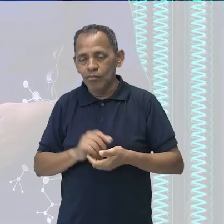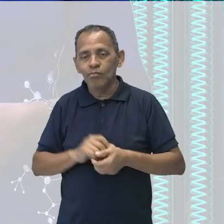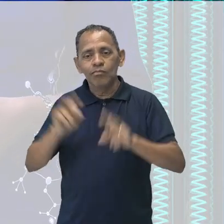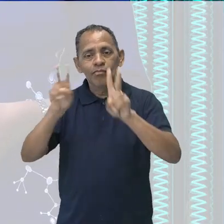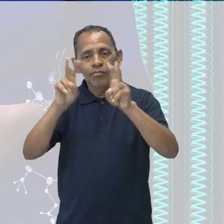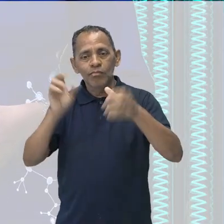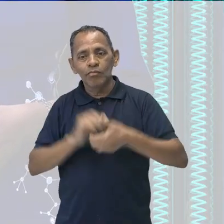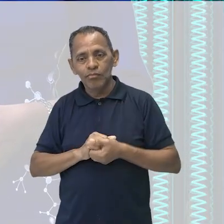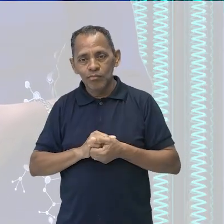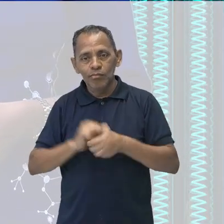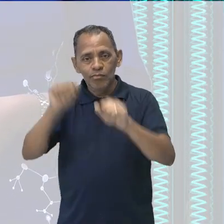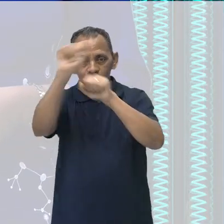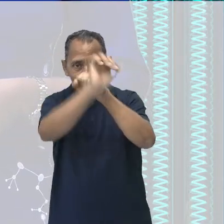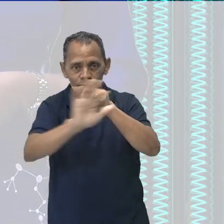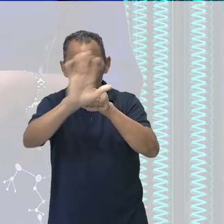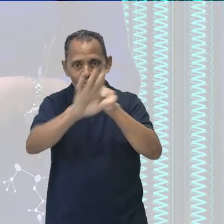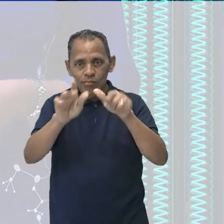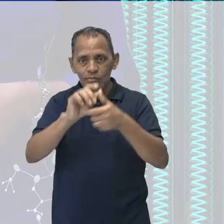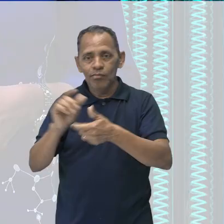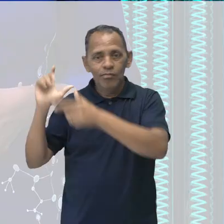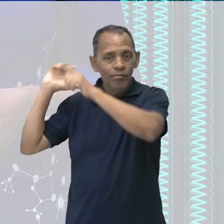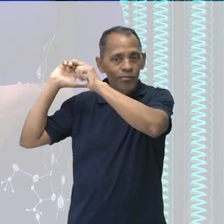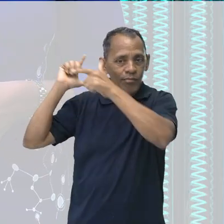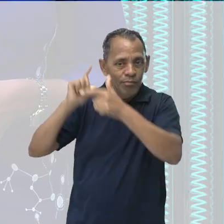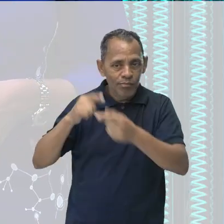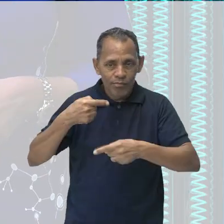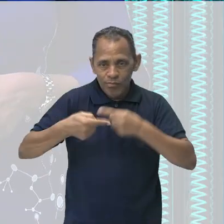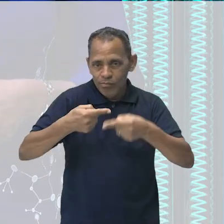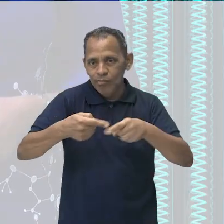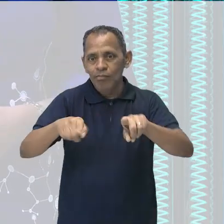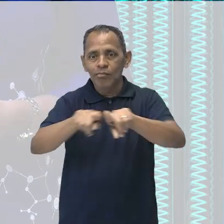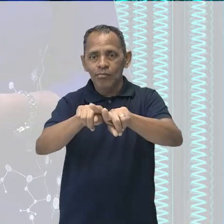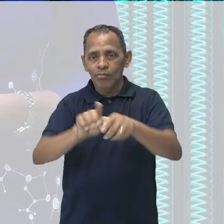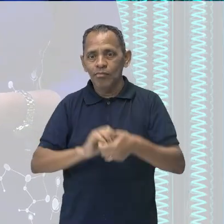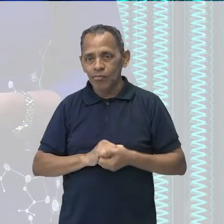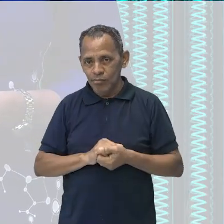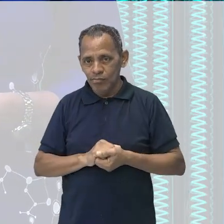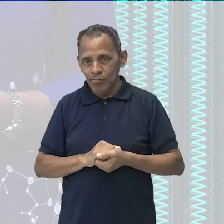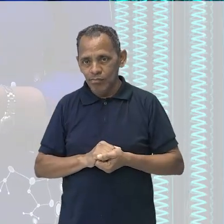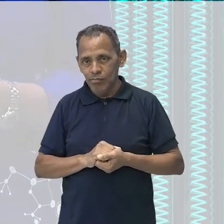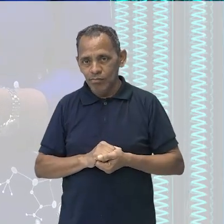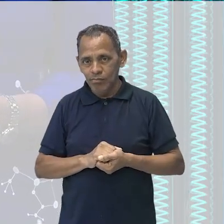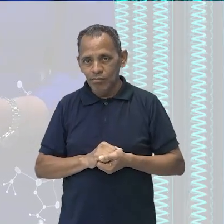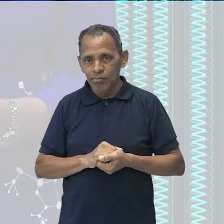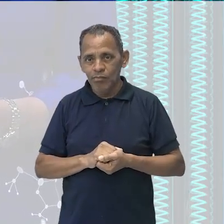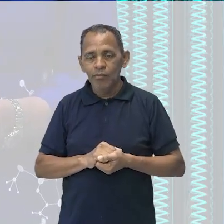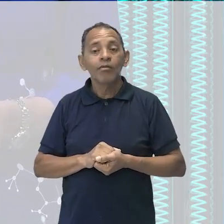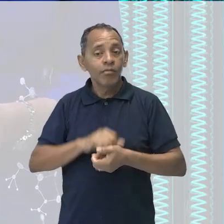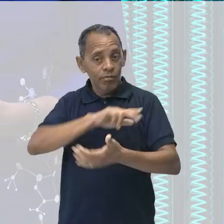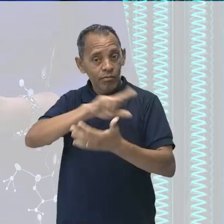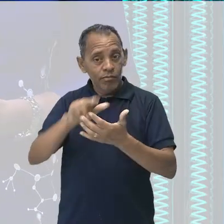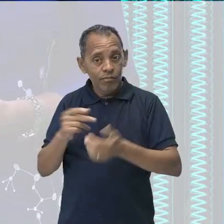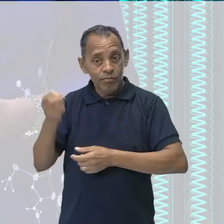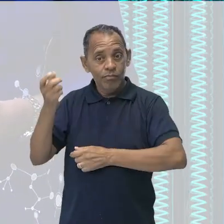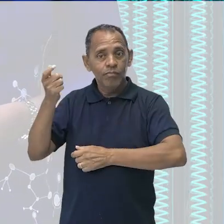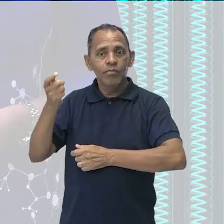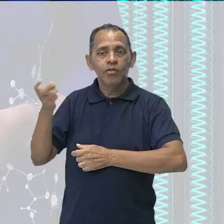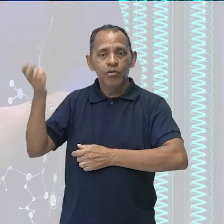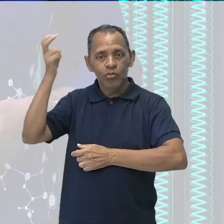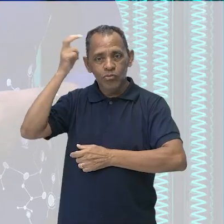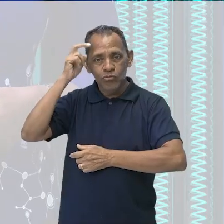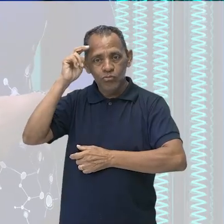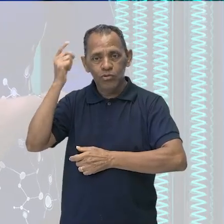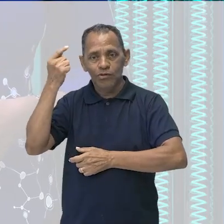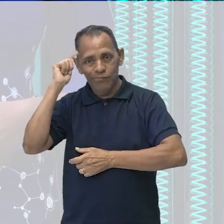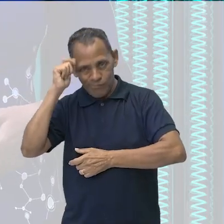de cosmologia, ancestralidade e aspectos comunitários. Então, em muitas